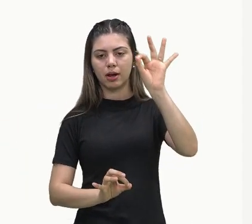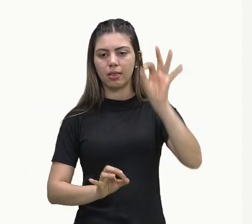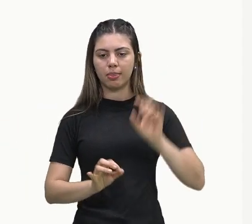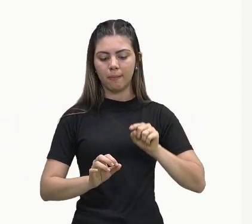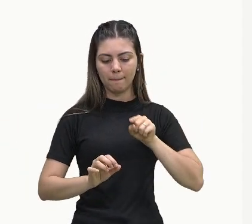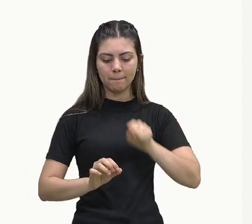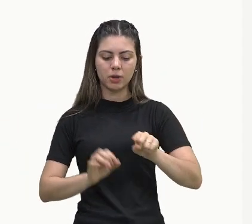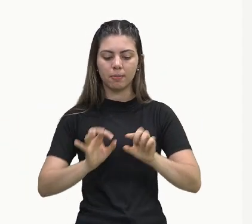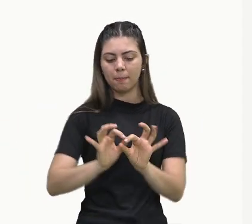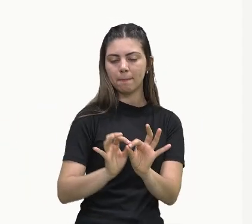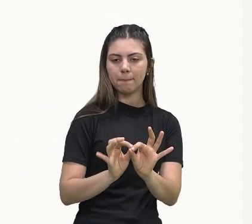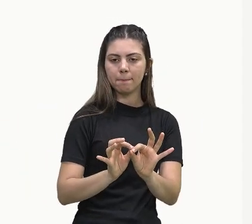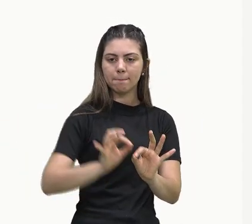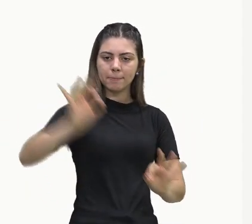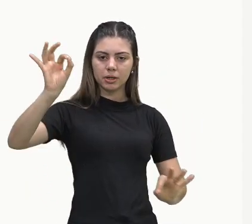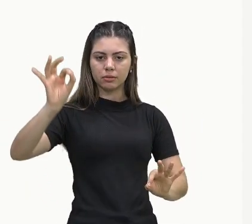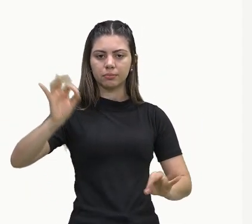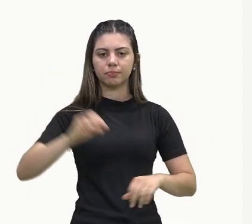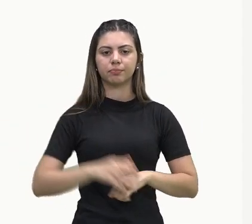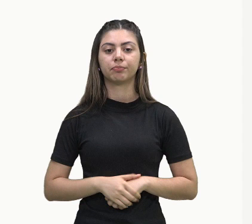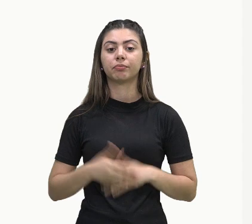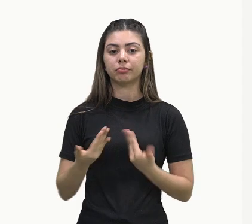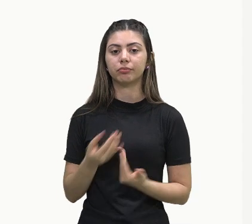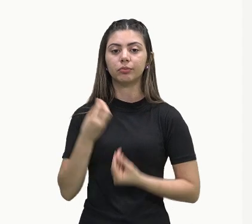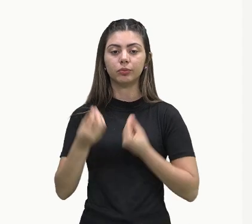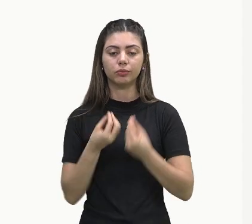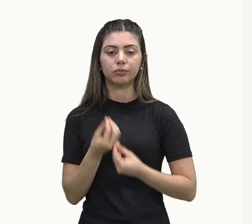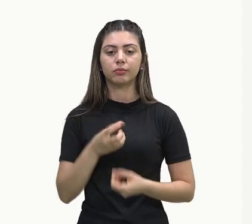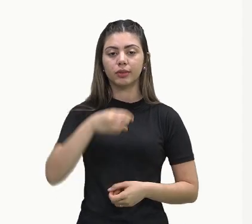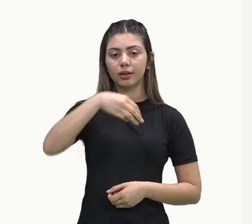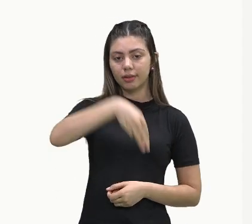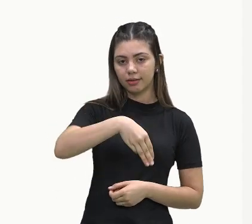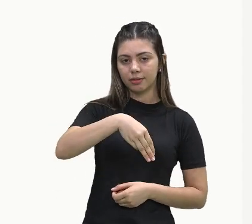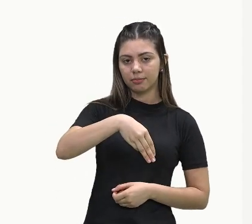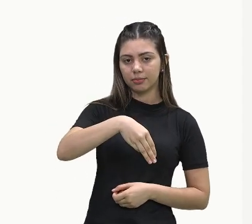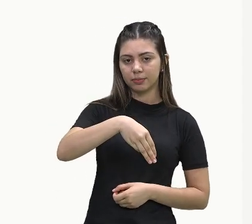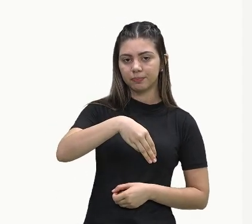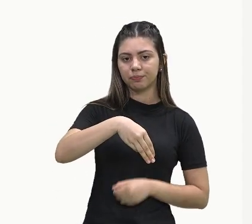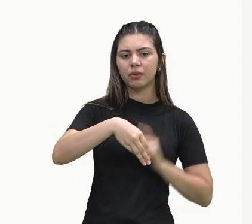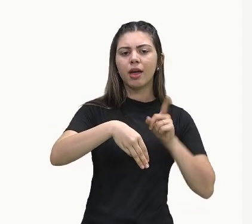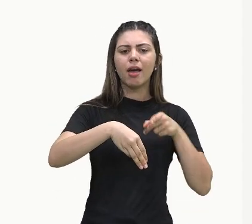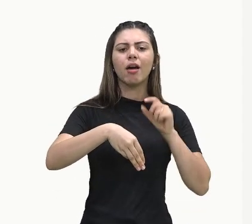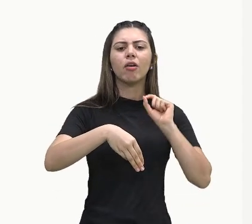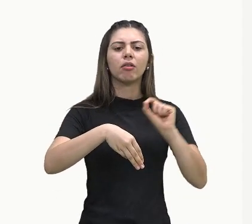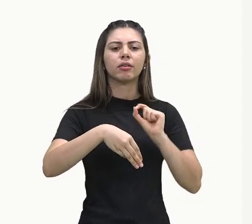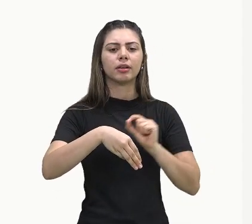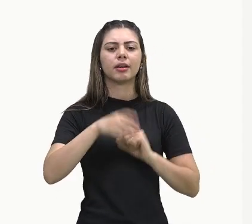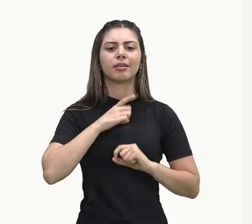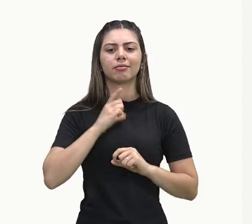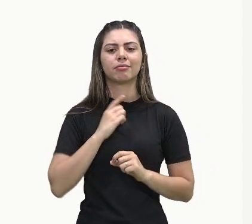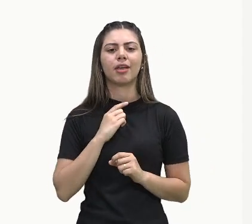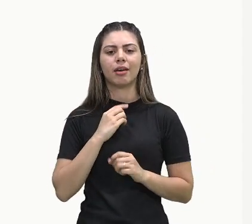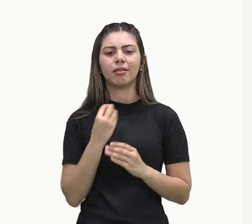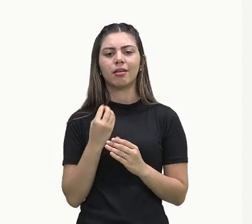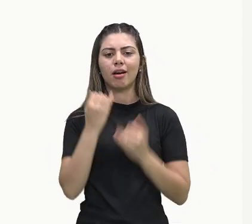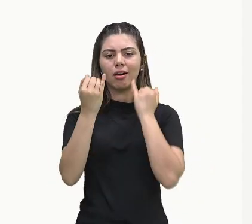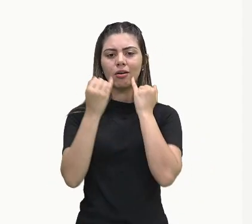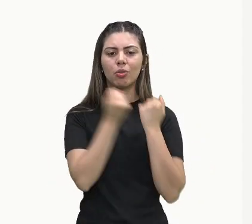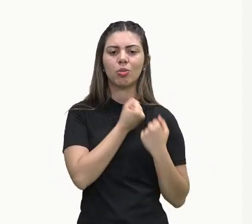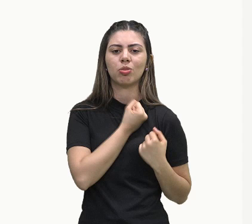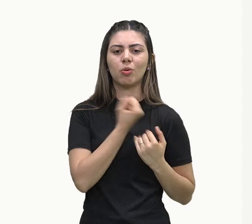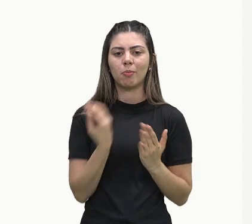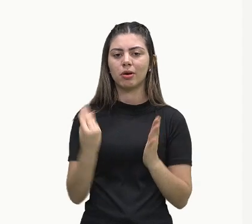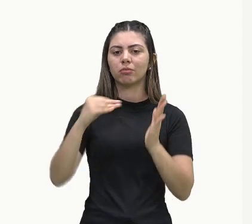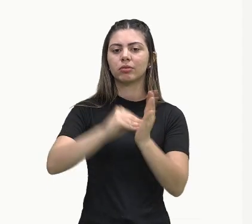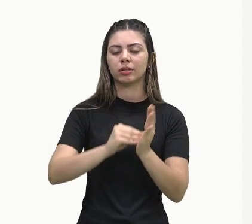angular né é uma constante m né e n também vai ser uma constante linear ou seja esses dois